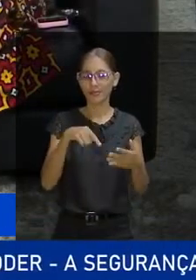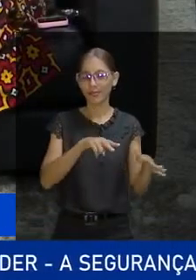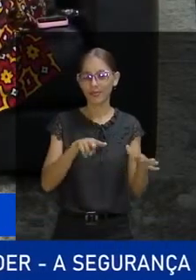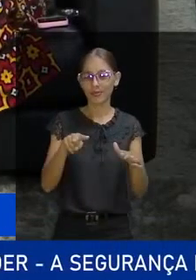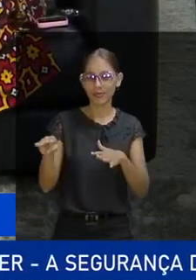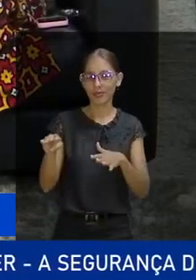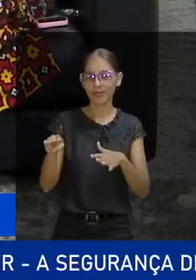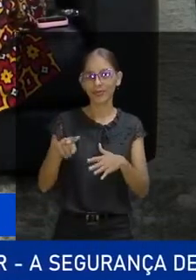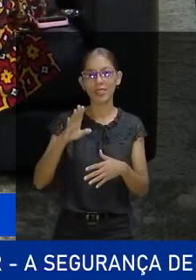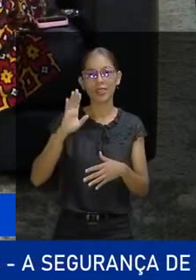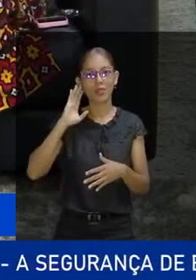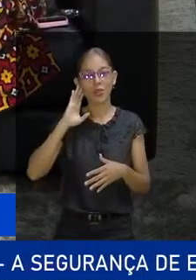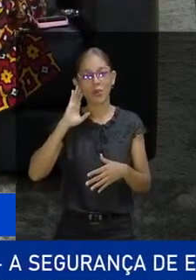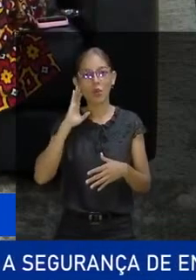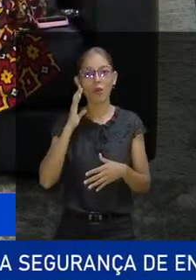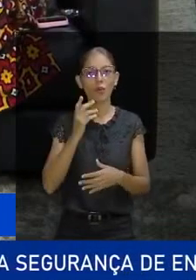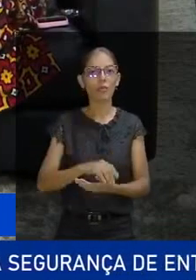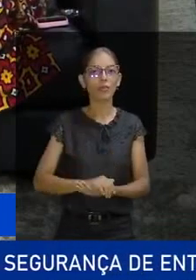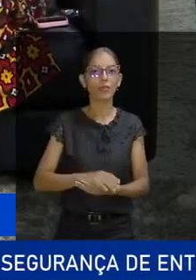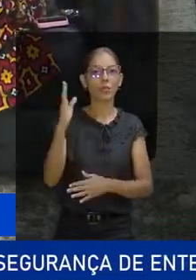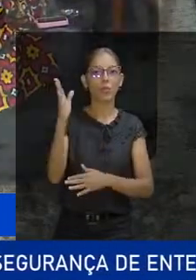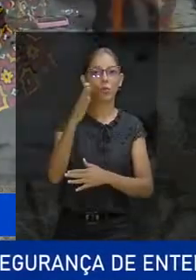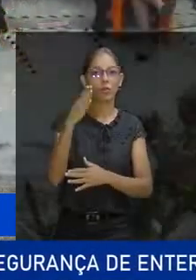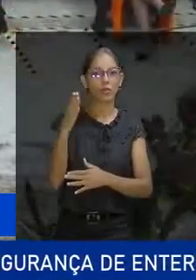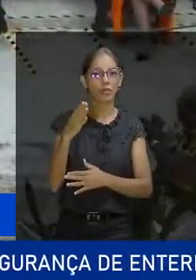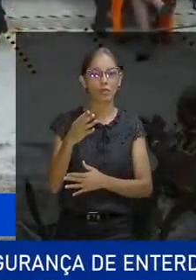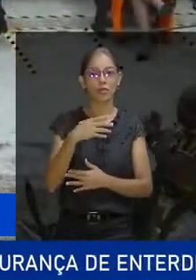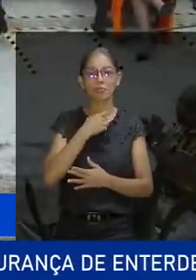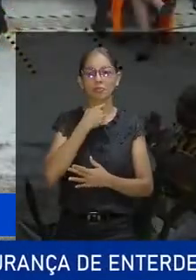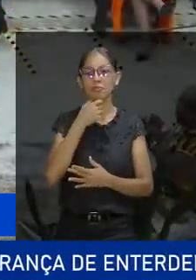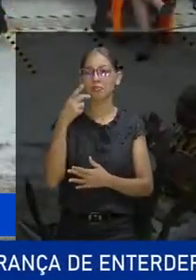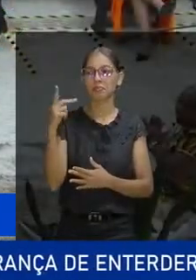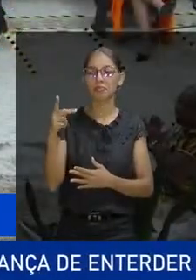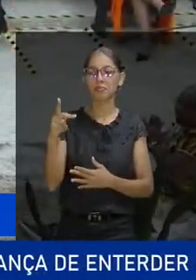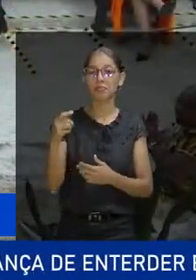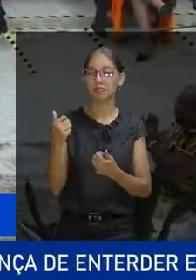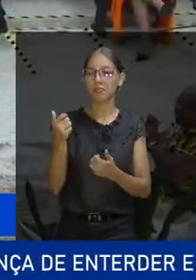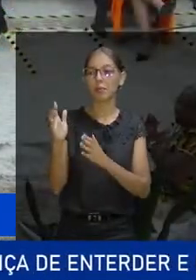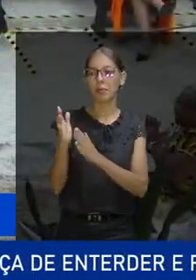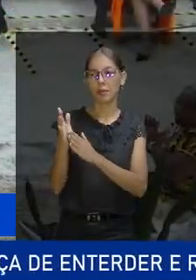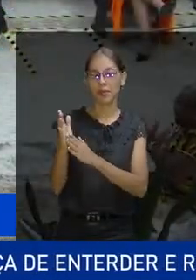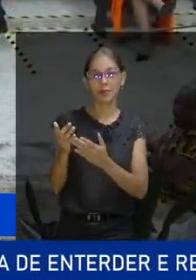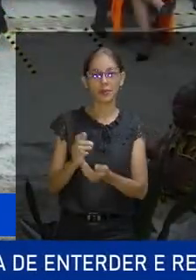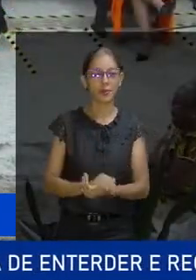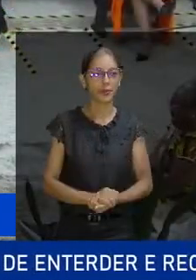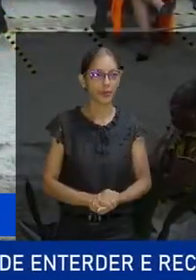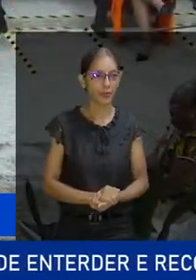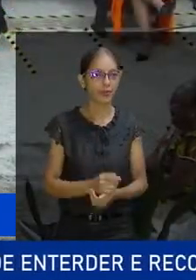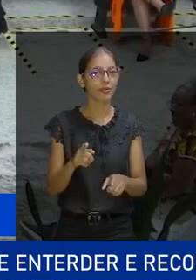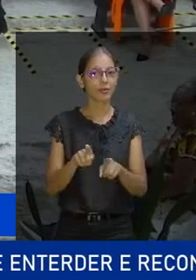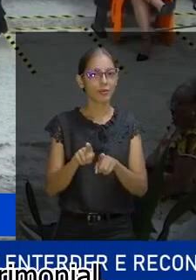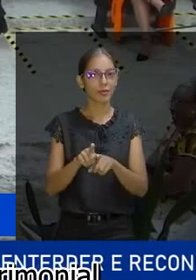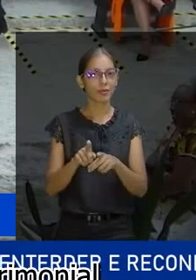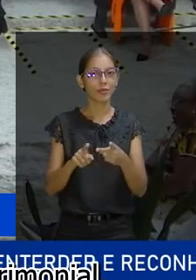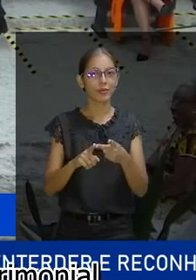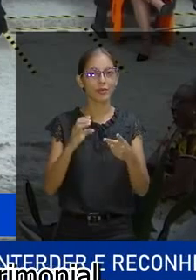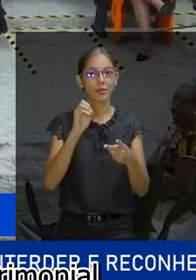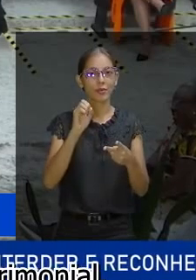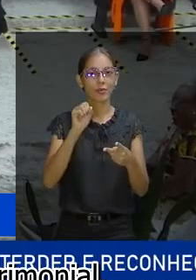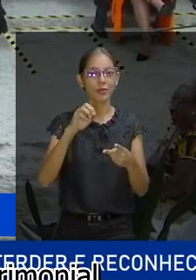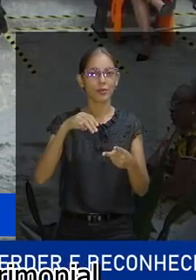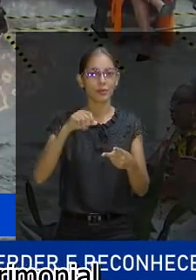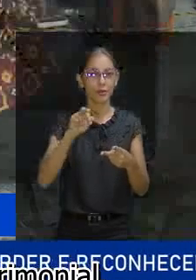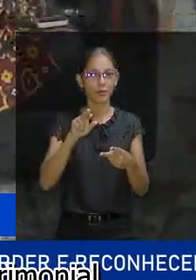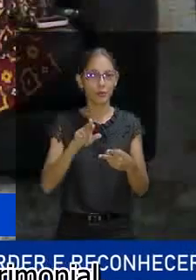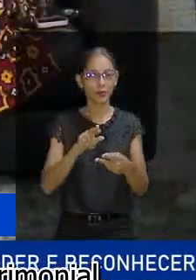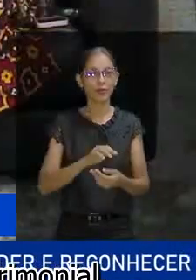Lohane. E também e também no Osmar, que eu já falei, né? Então, muito